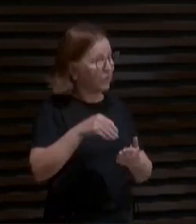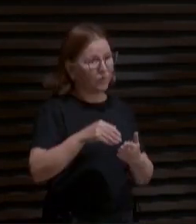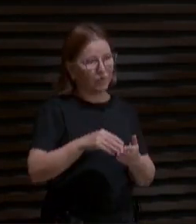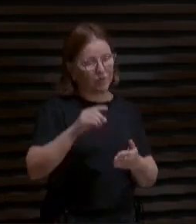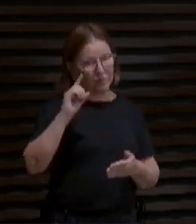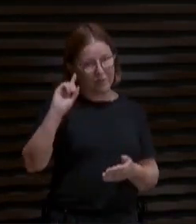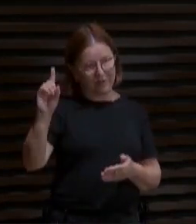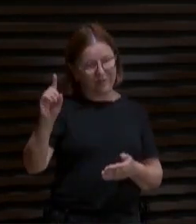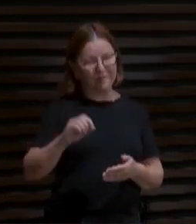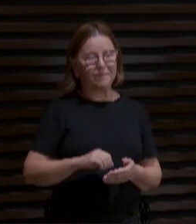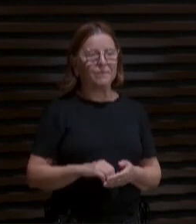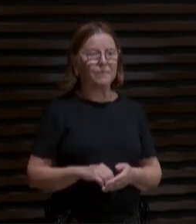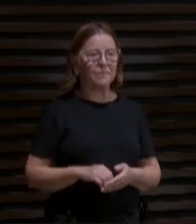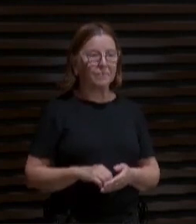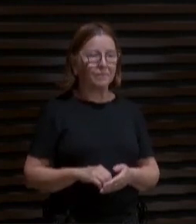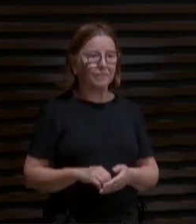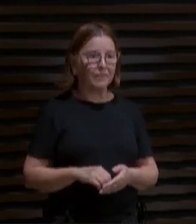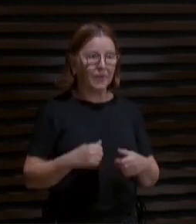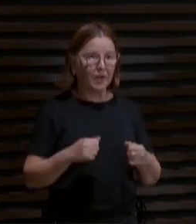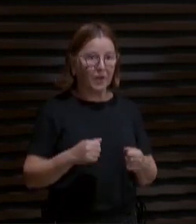que verificar